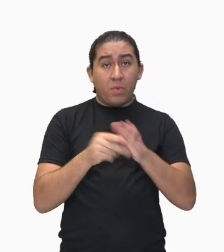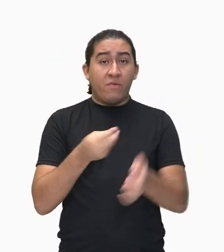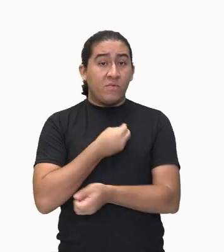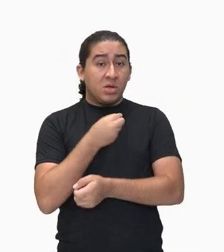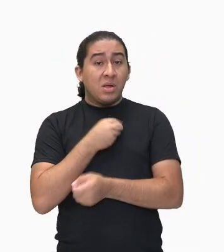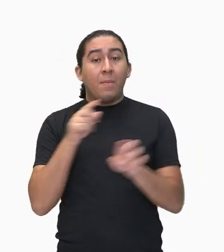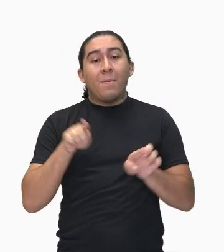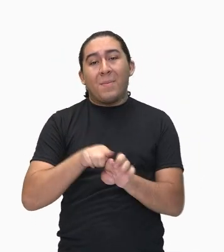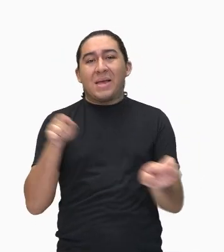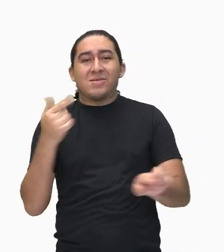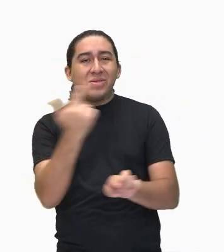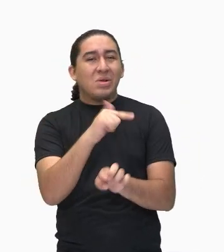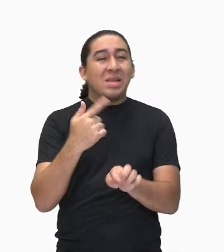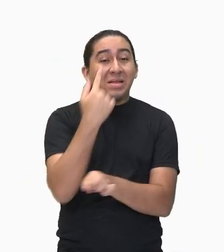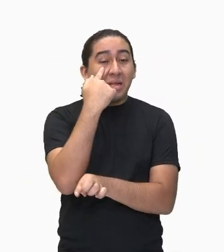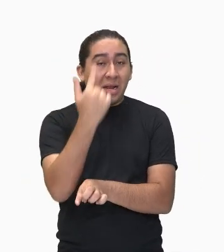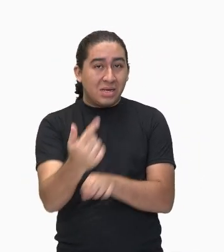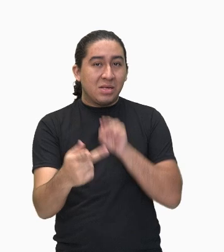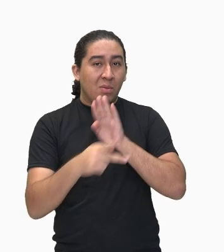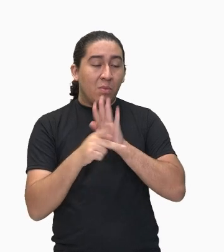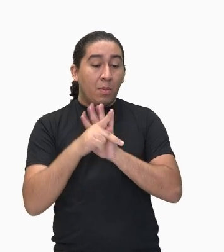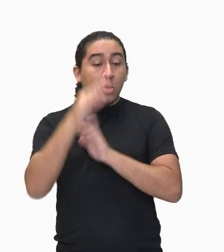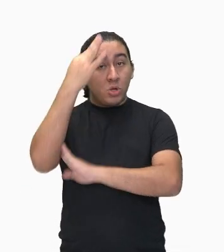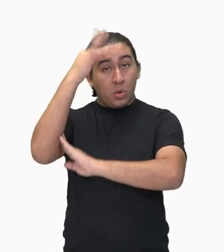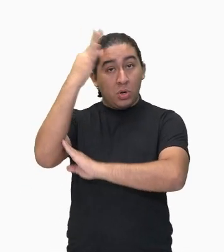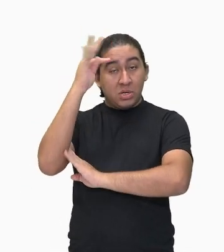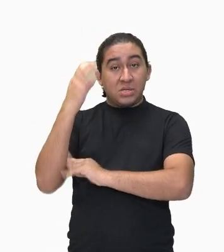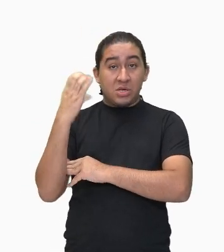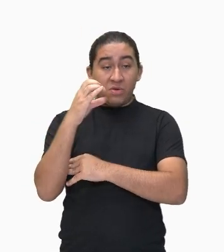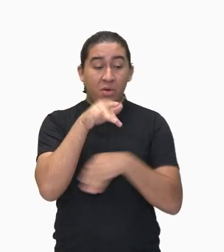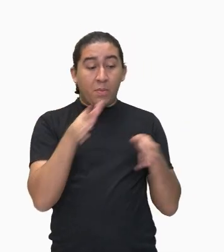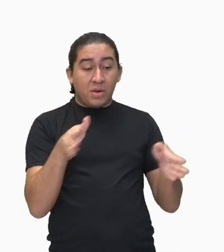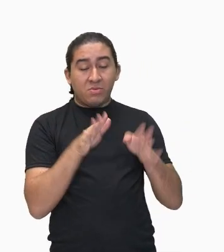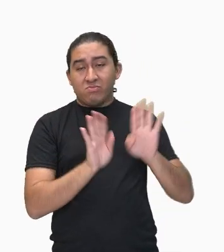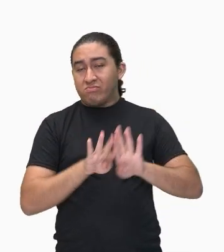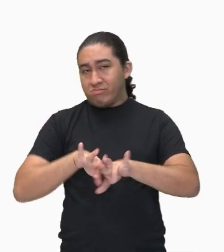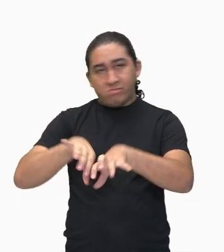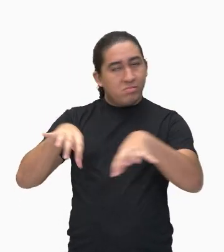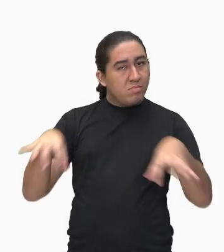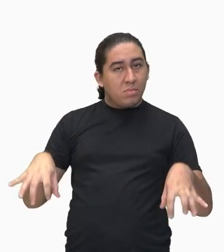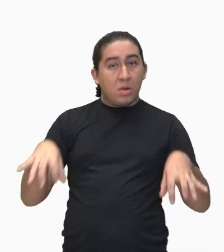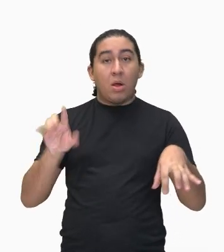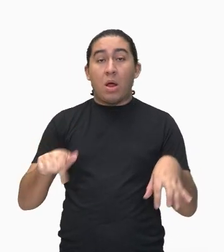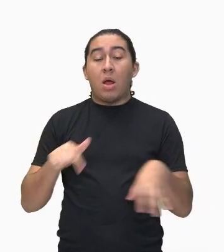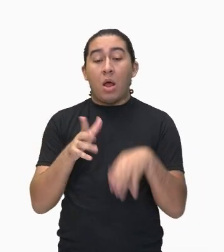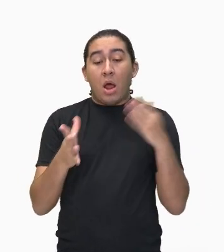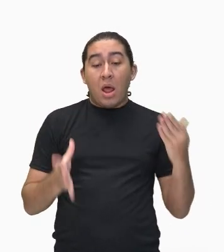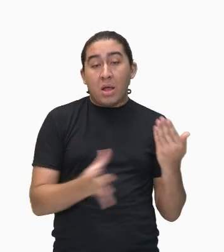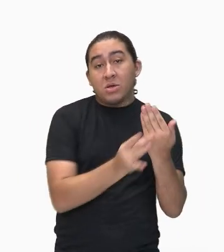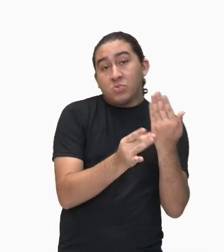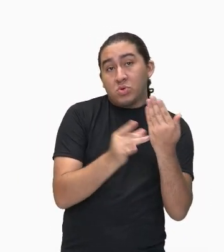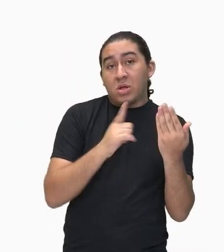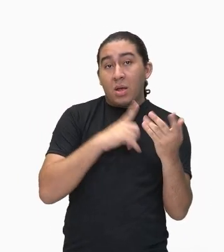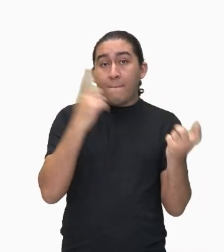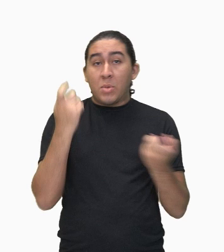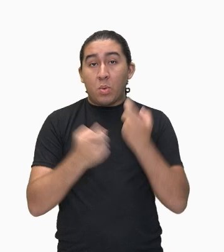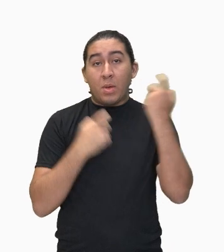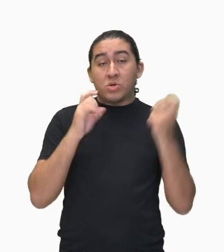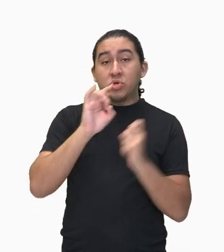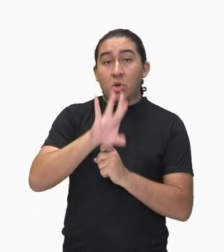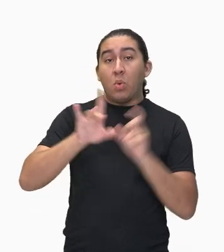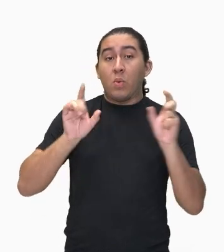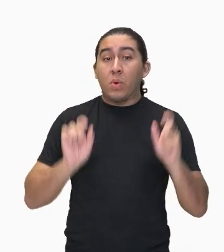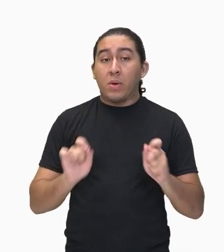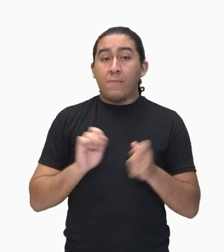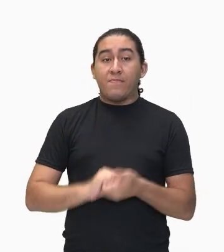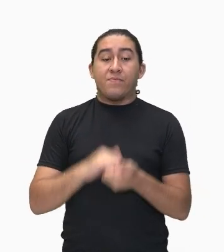não recorre às teorias científicas da época. O realismo está mais preocupado